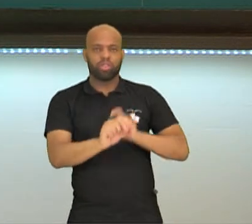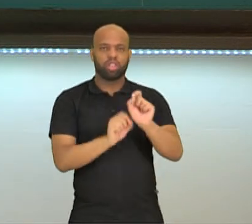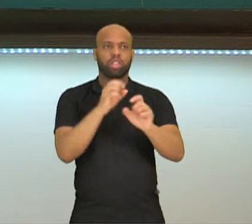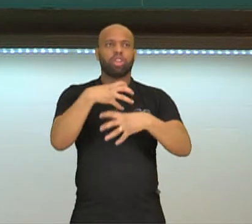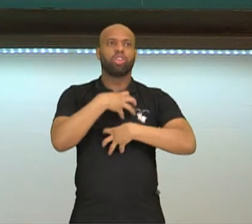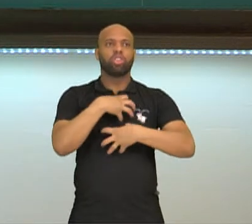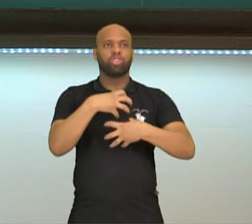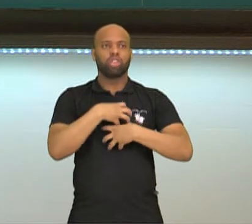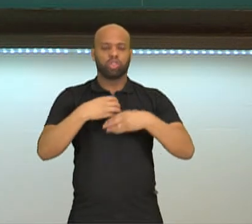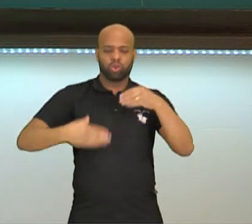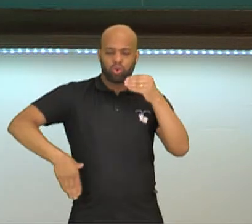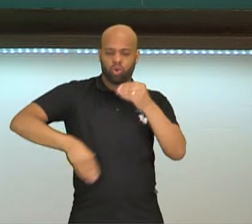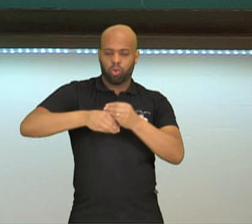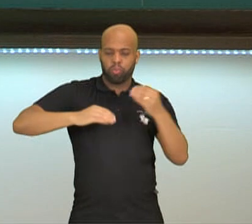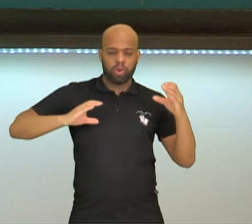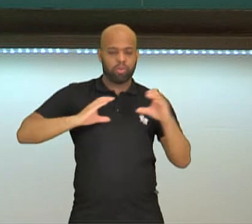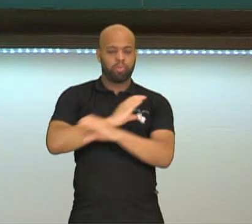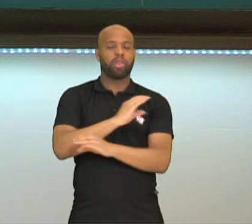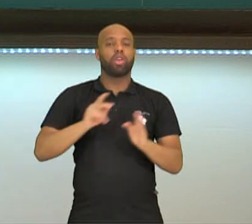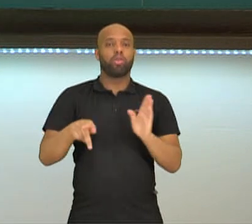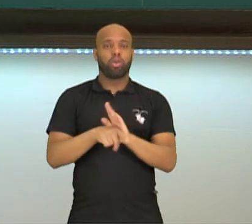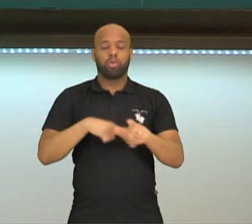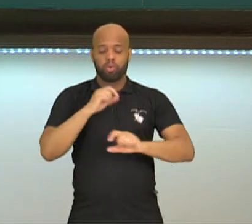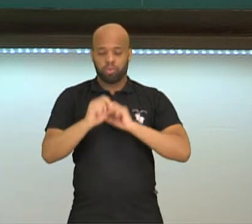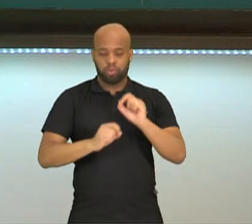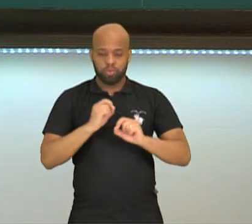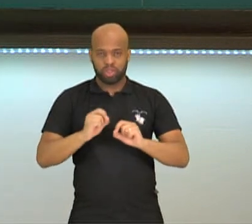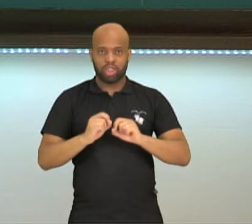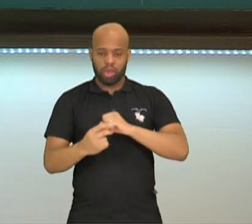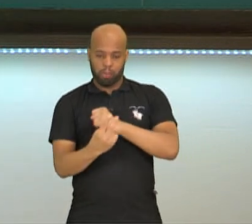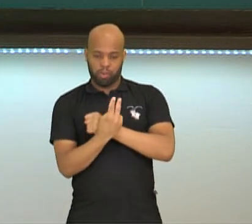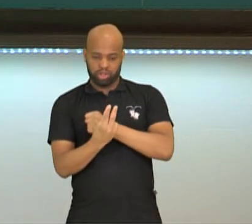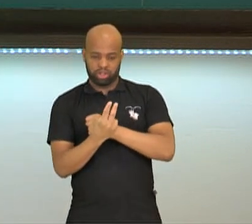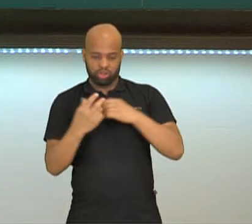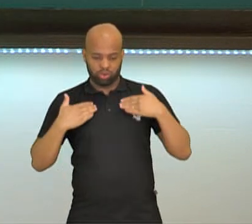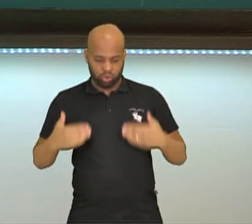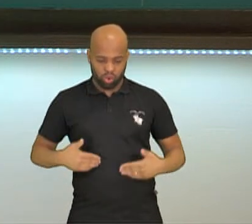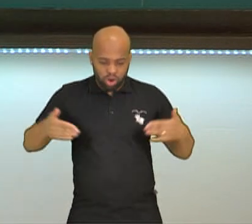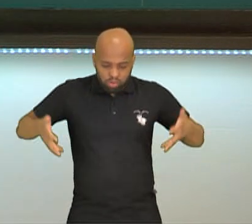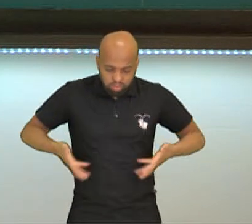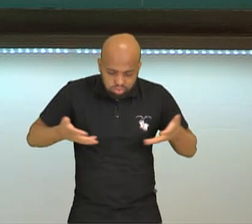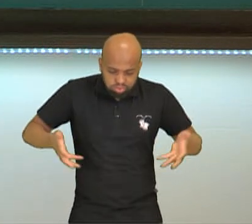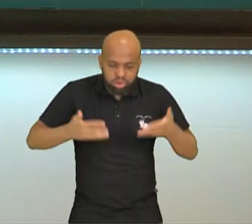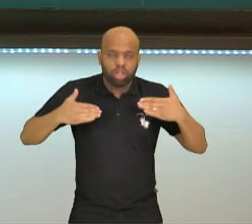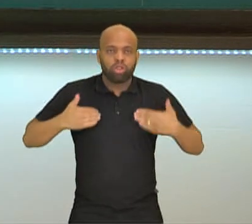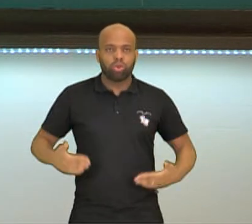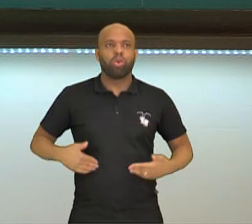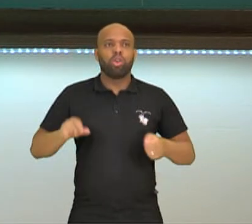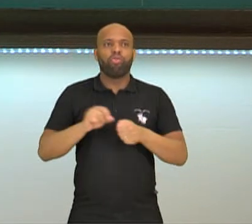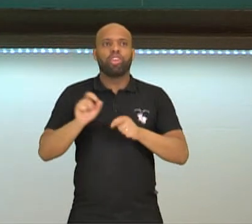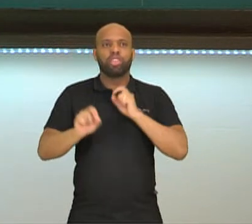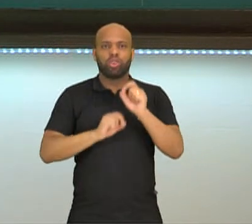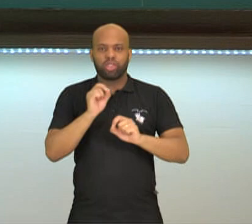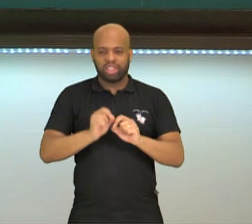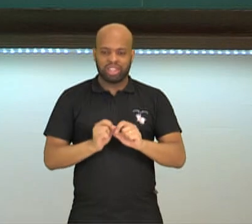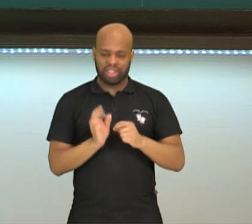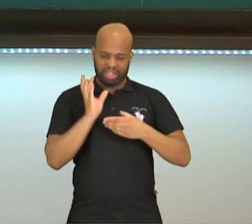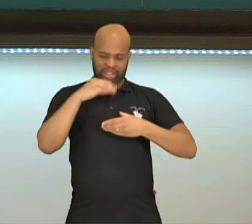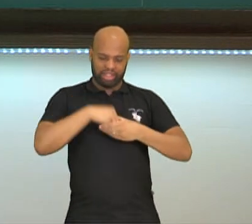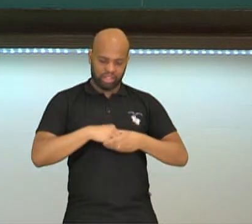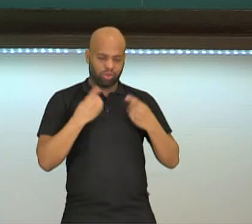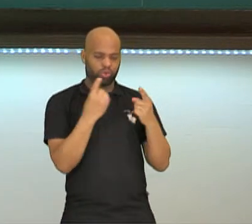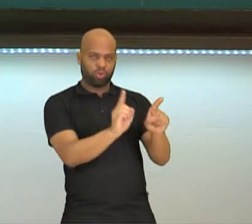de complementar a nossa imunidade, estimulando o nosso corpo a produzir os anticorpos contra